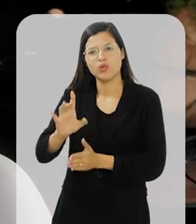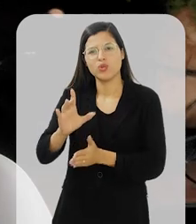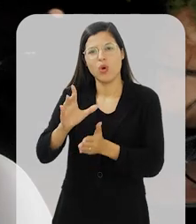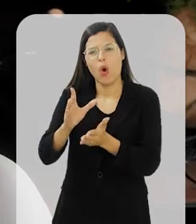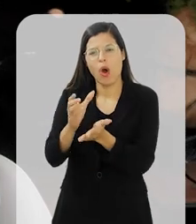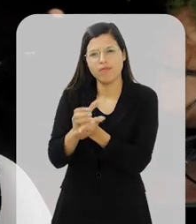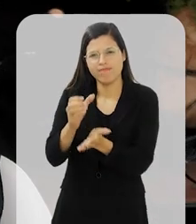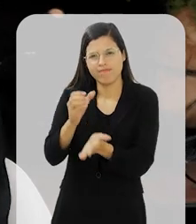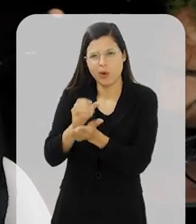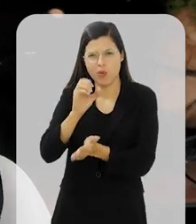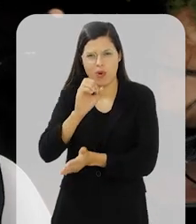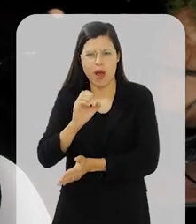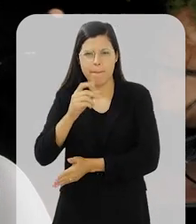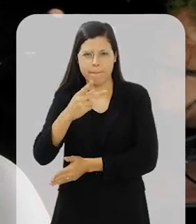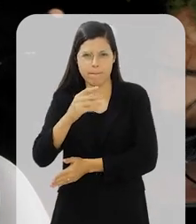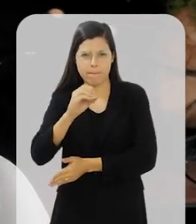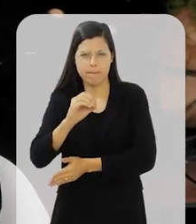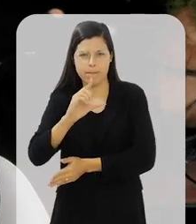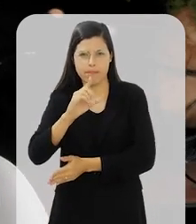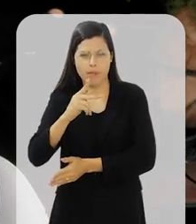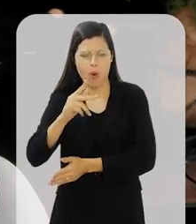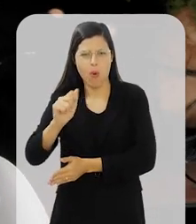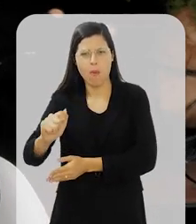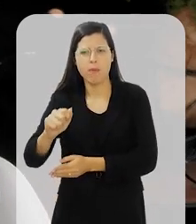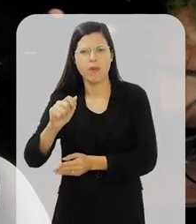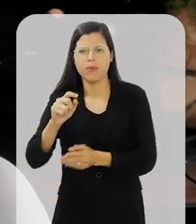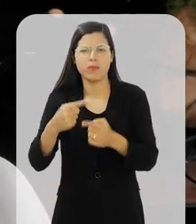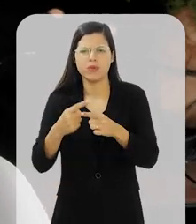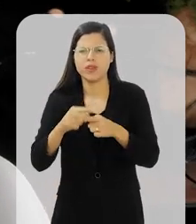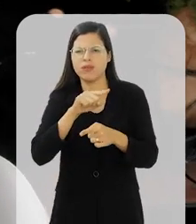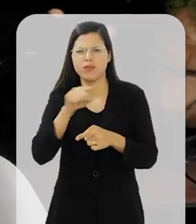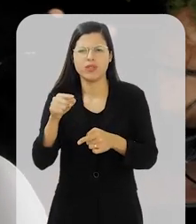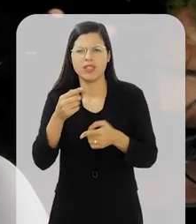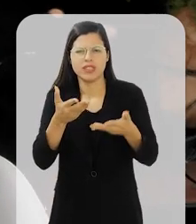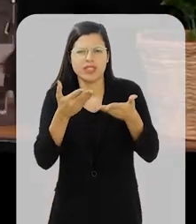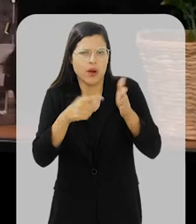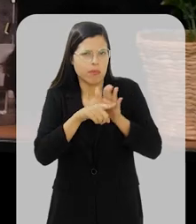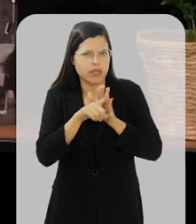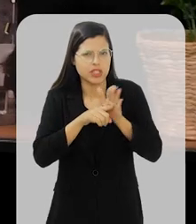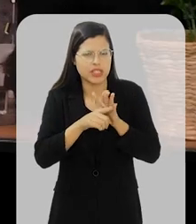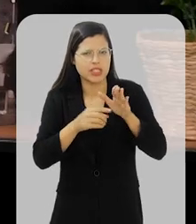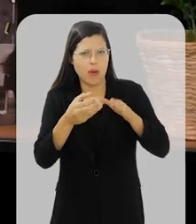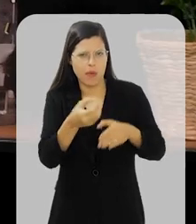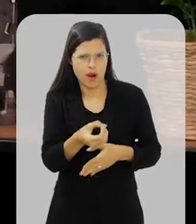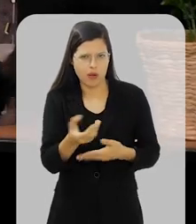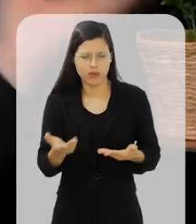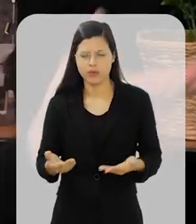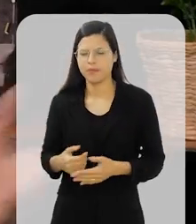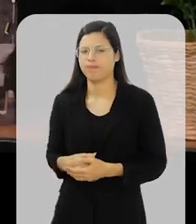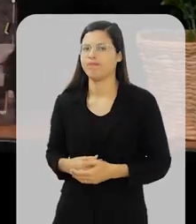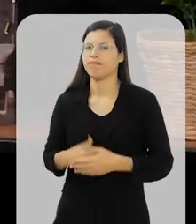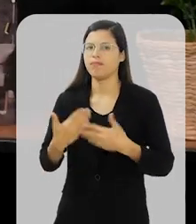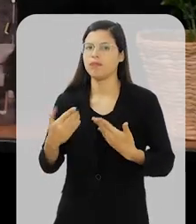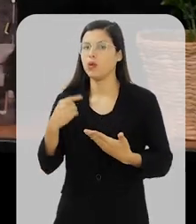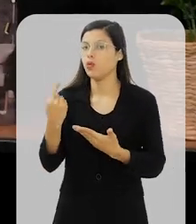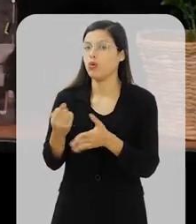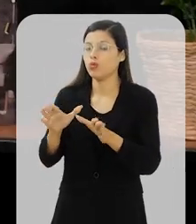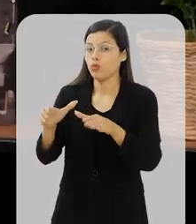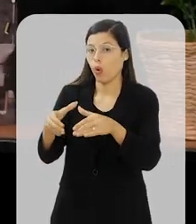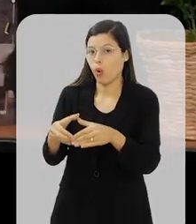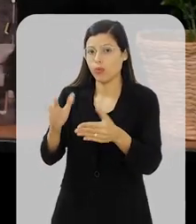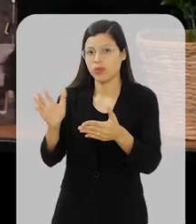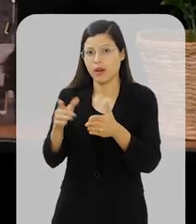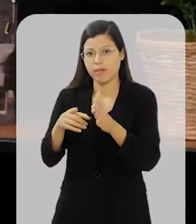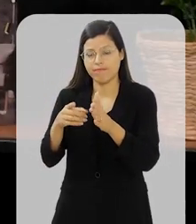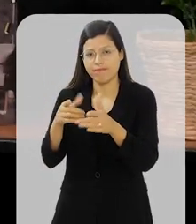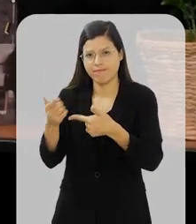atraírem pelo caroço? Alguma propriedade especial dele? Conta pra gente, por favor. O nosso grupo já trabalhava com plantas medicinais, né?